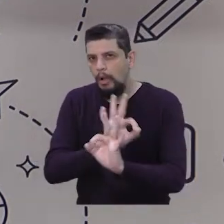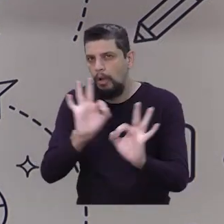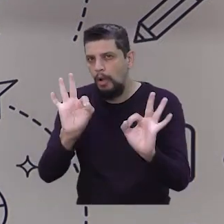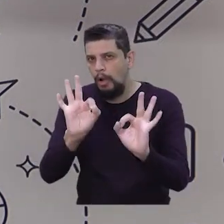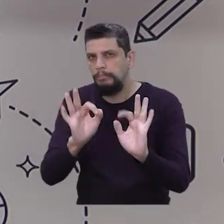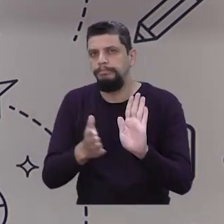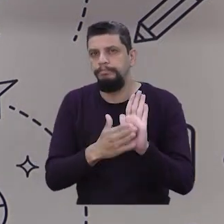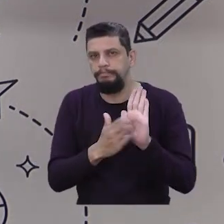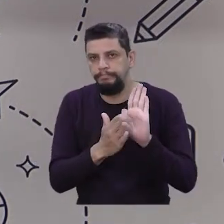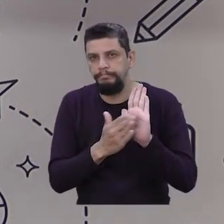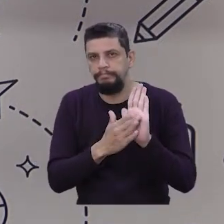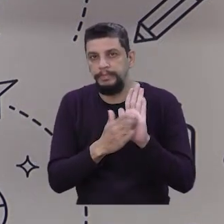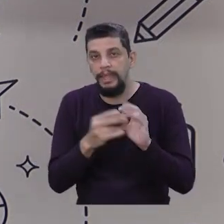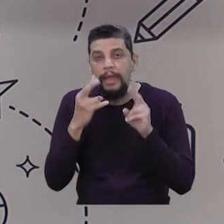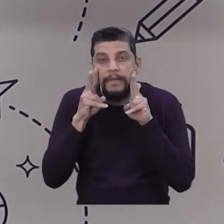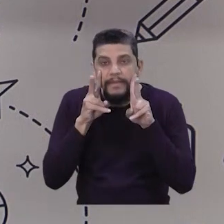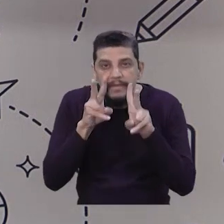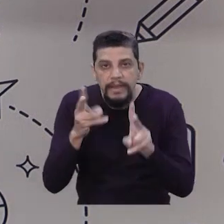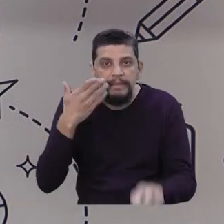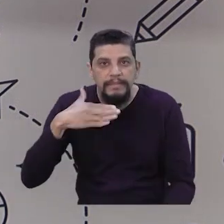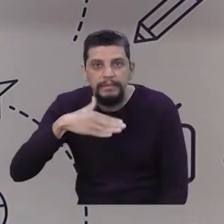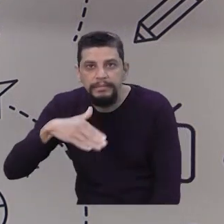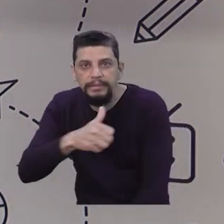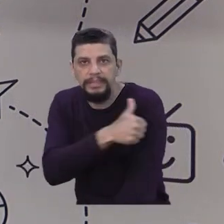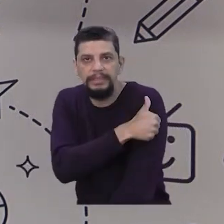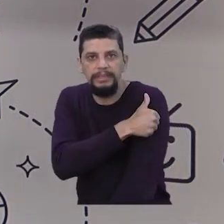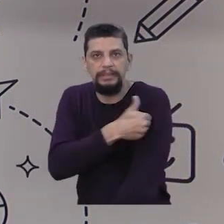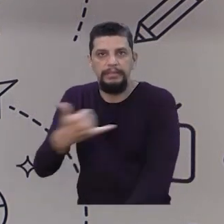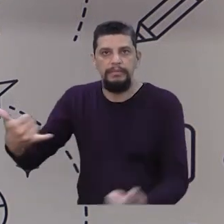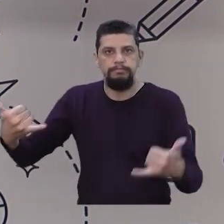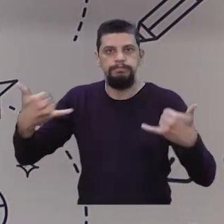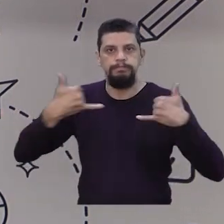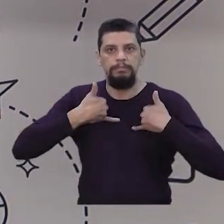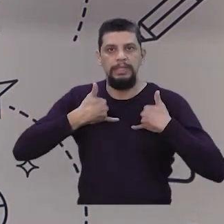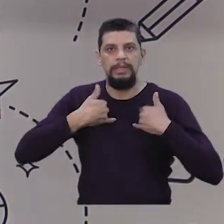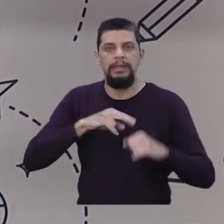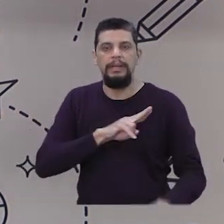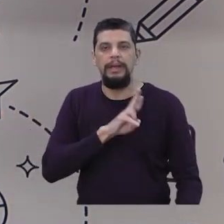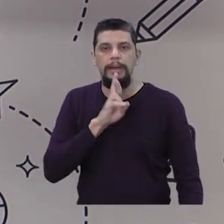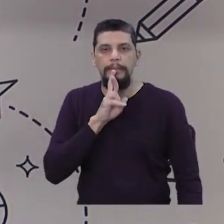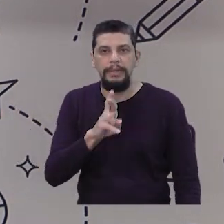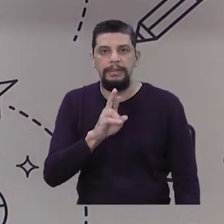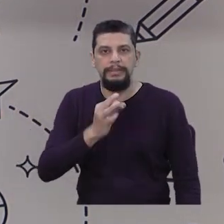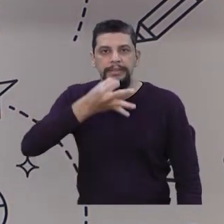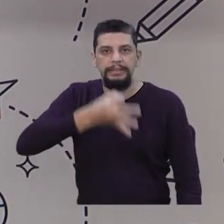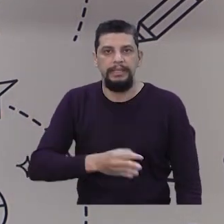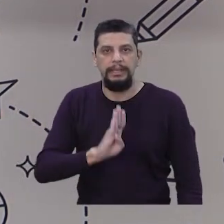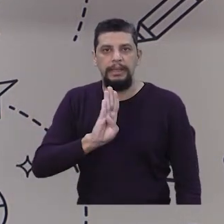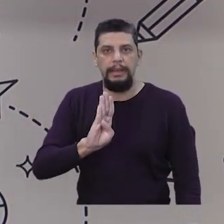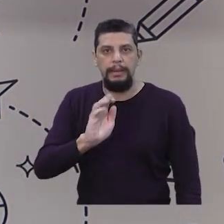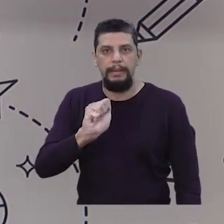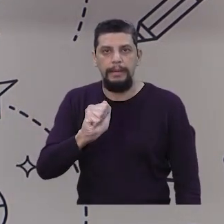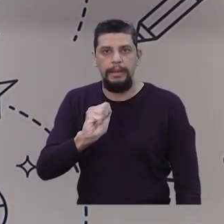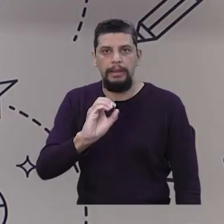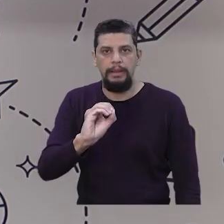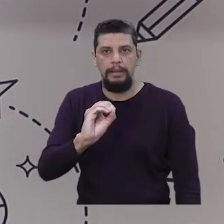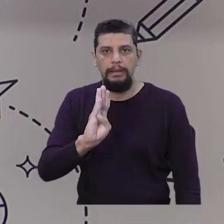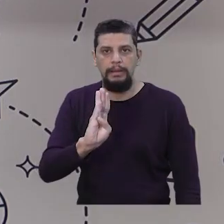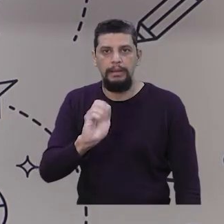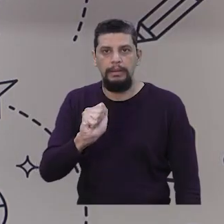Muito bem! Eu escutei muitas crianças falando que é o baobá. É isso mesmo, olha lá a resposta